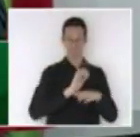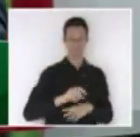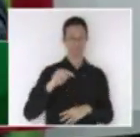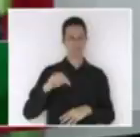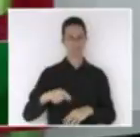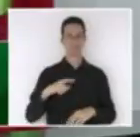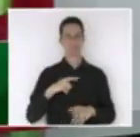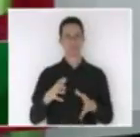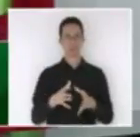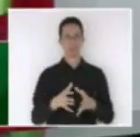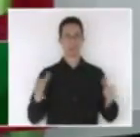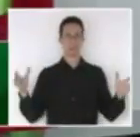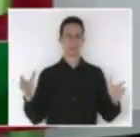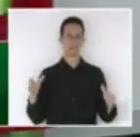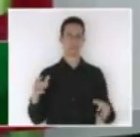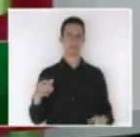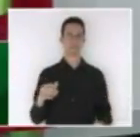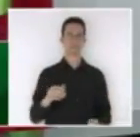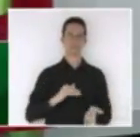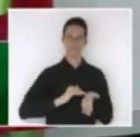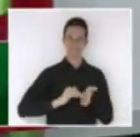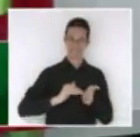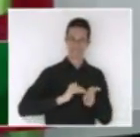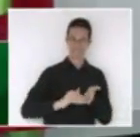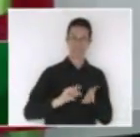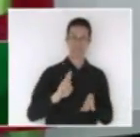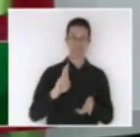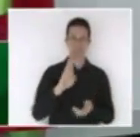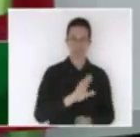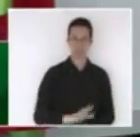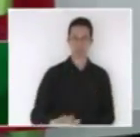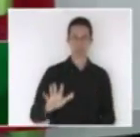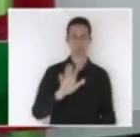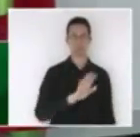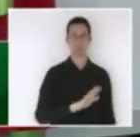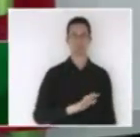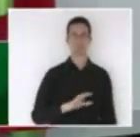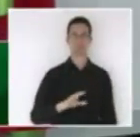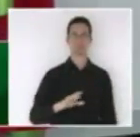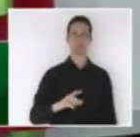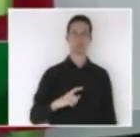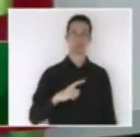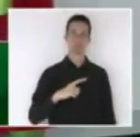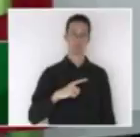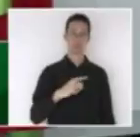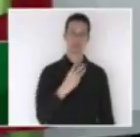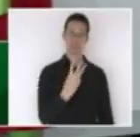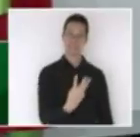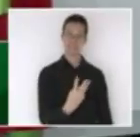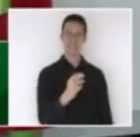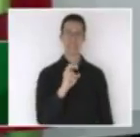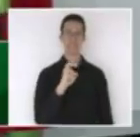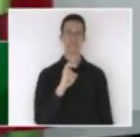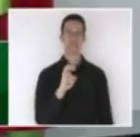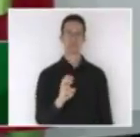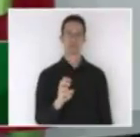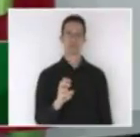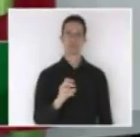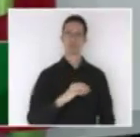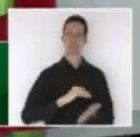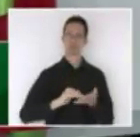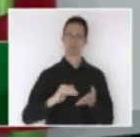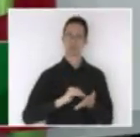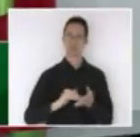Só secretário regionais temos 35